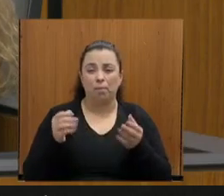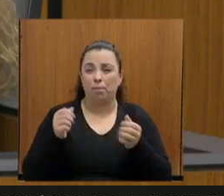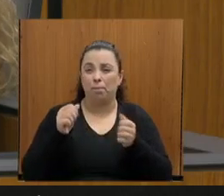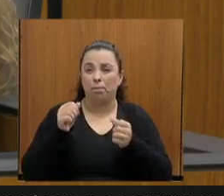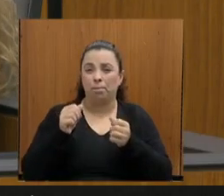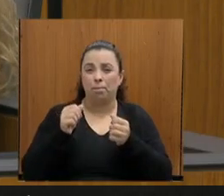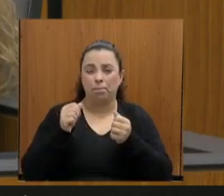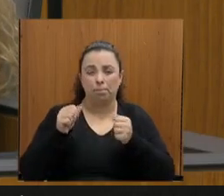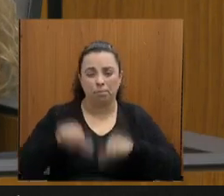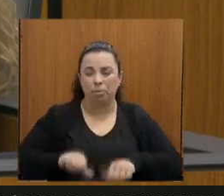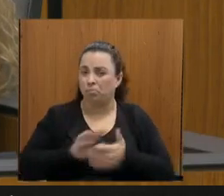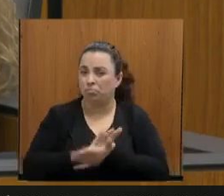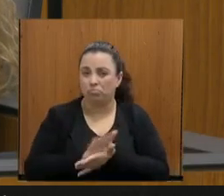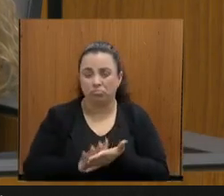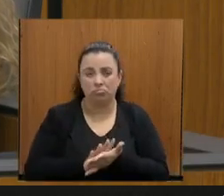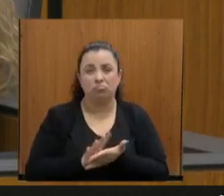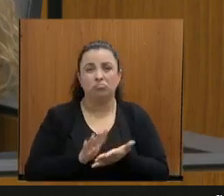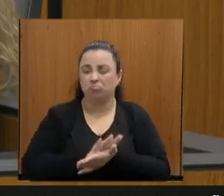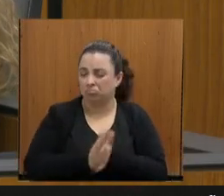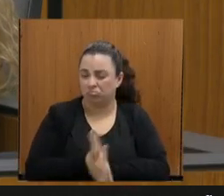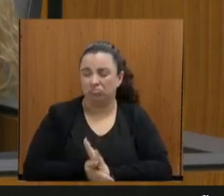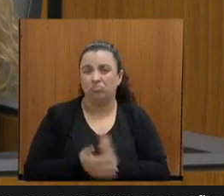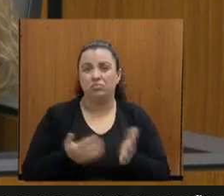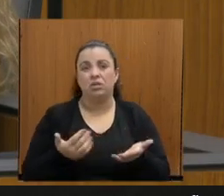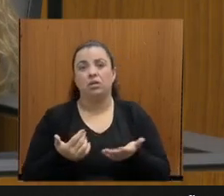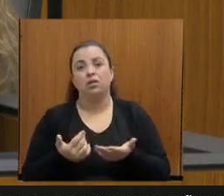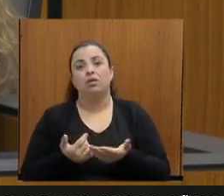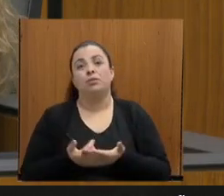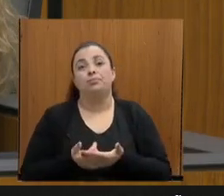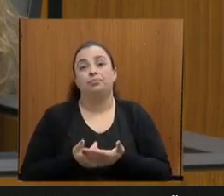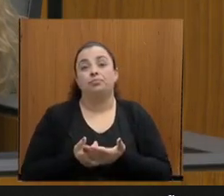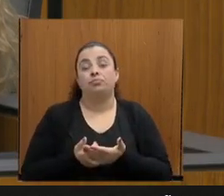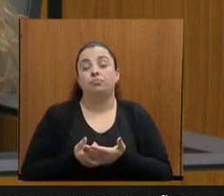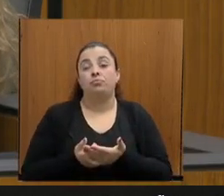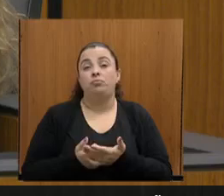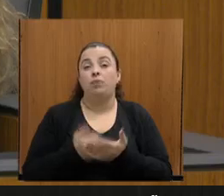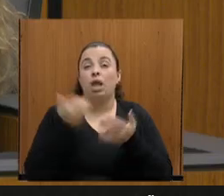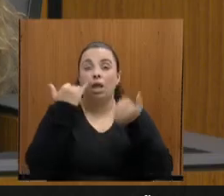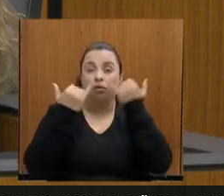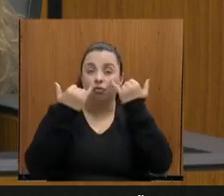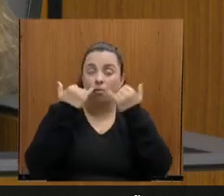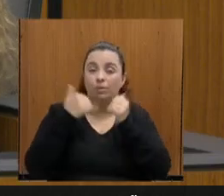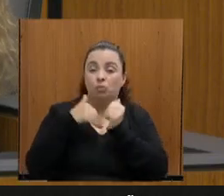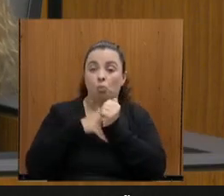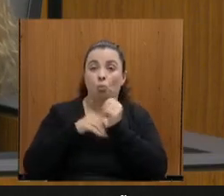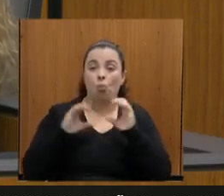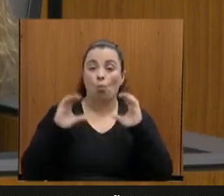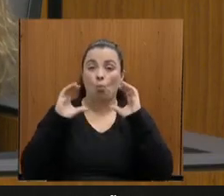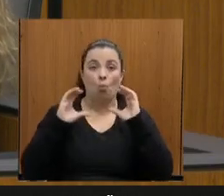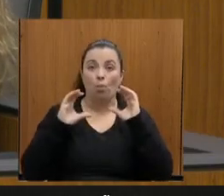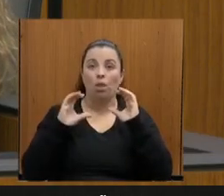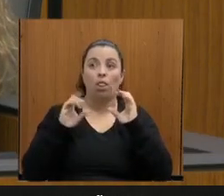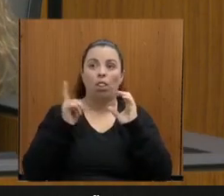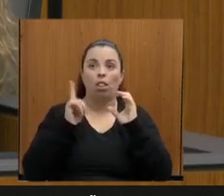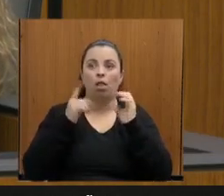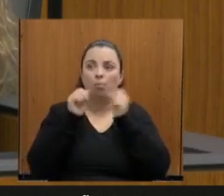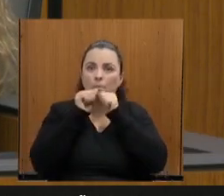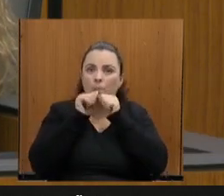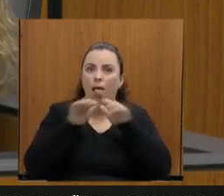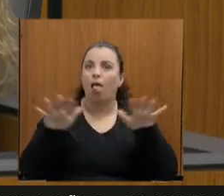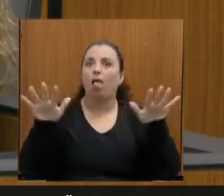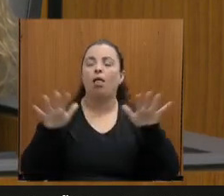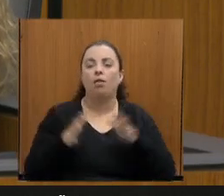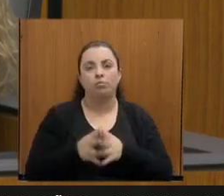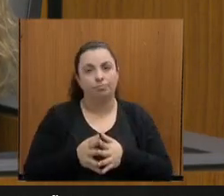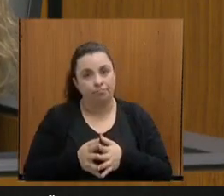empregados violação do sigilo de dados do advogado que é empregado da Cemig ainda indicação